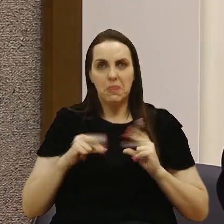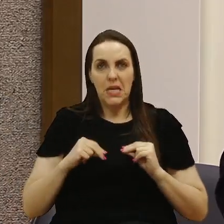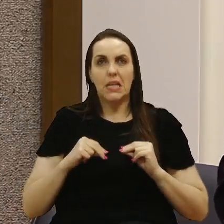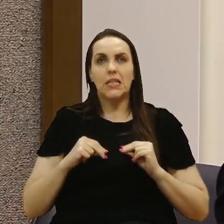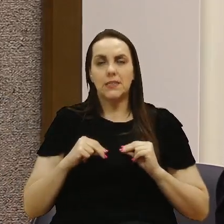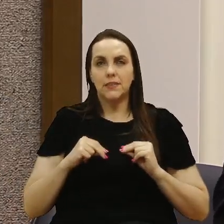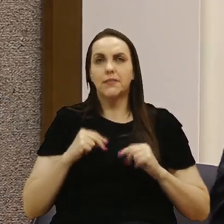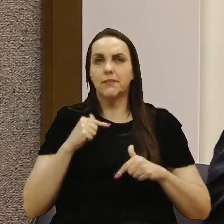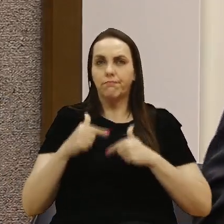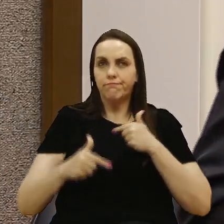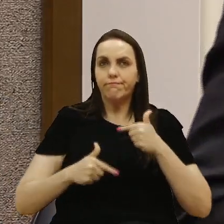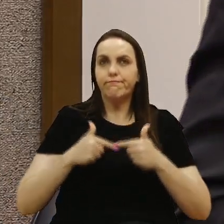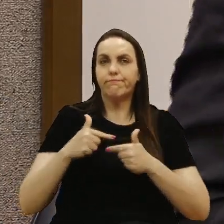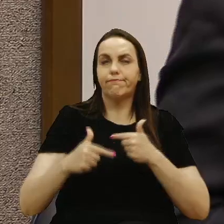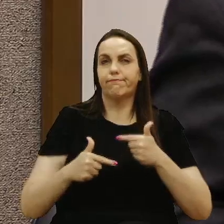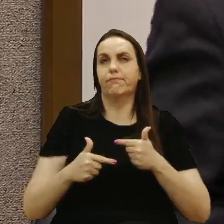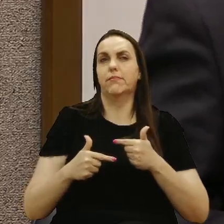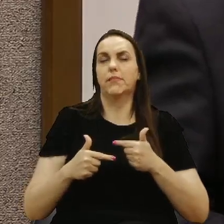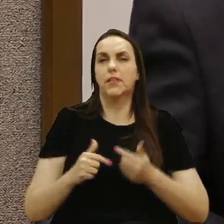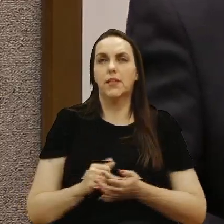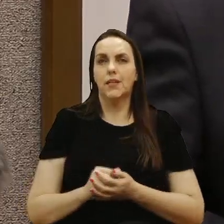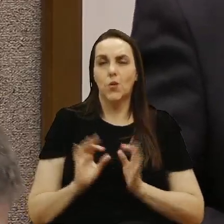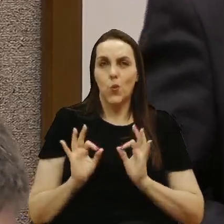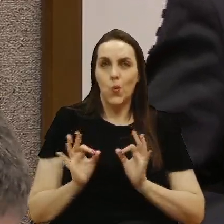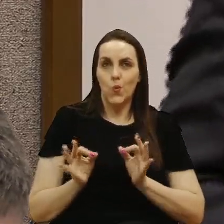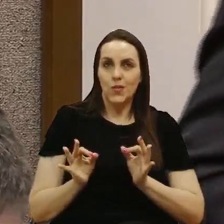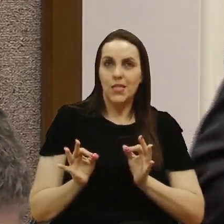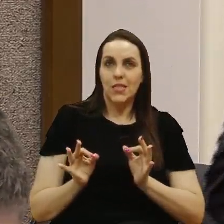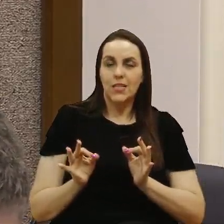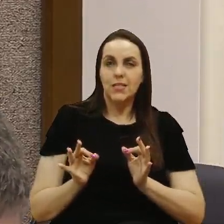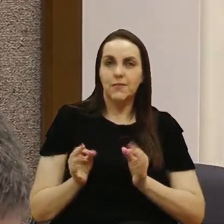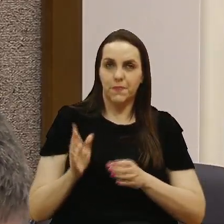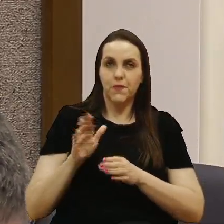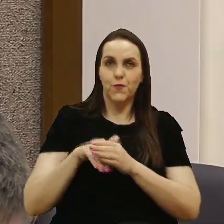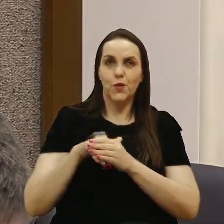muito e, com certeza,